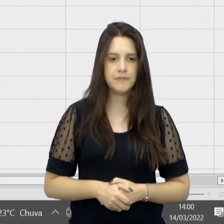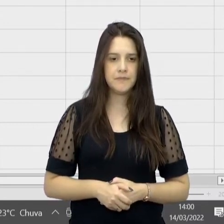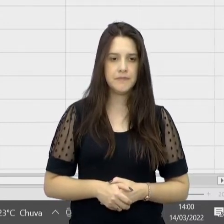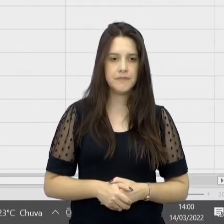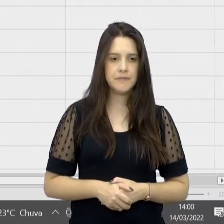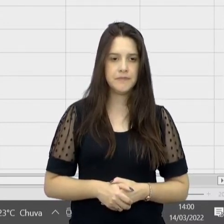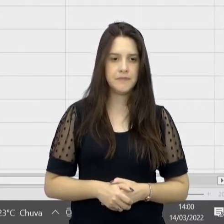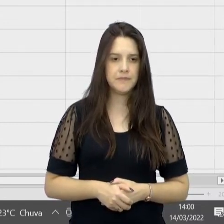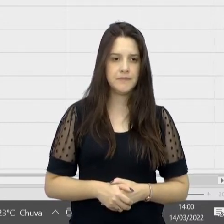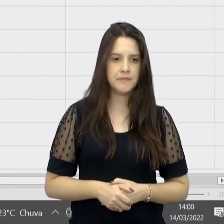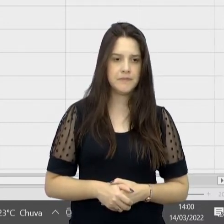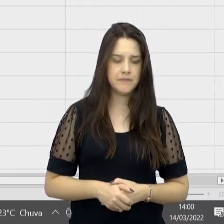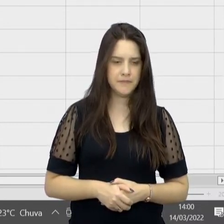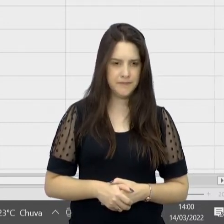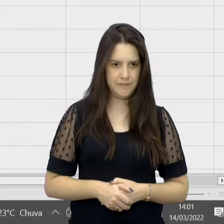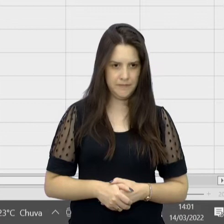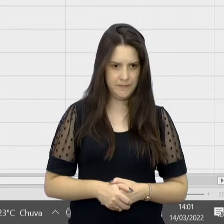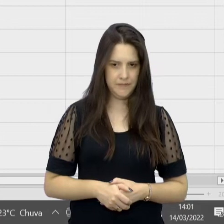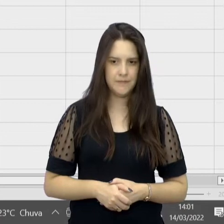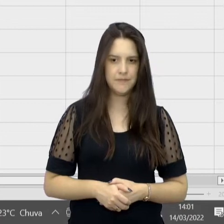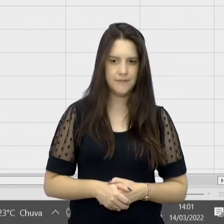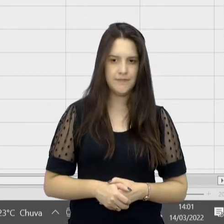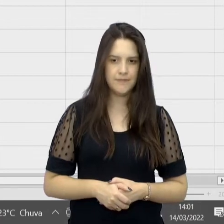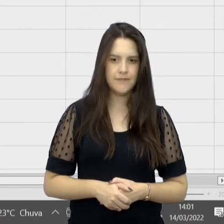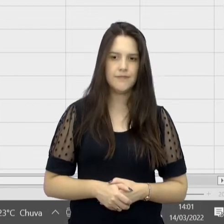Quis comprar aí um tênis novo.